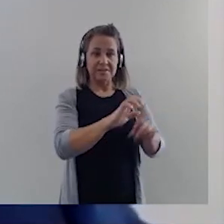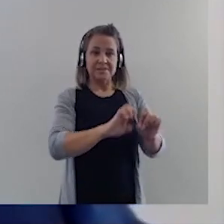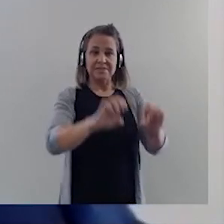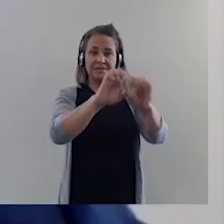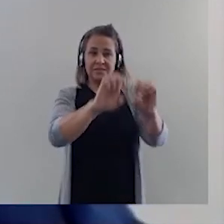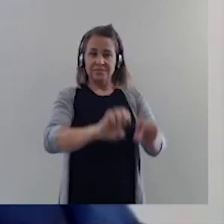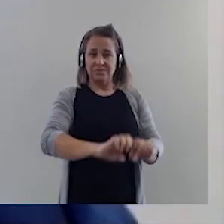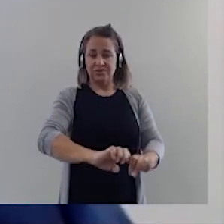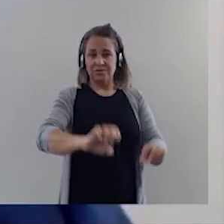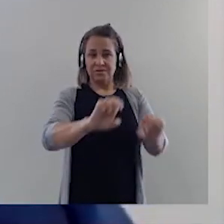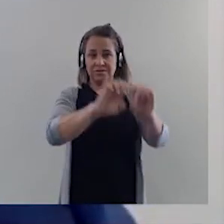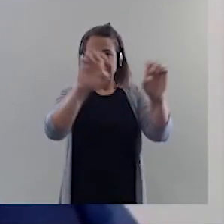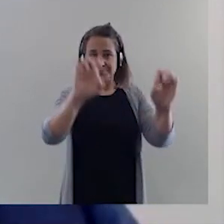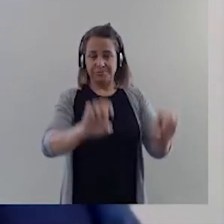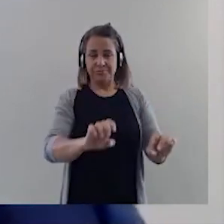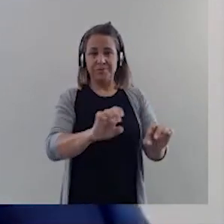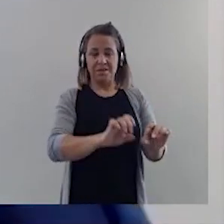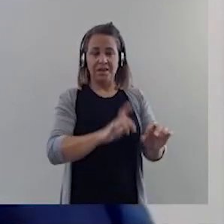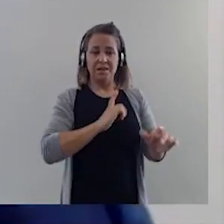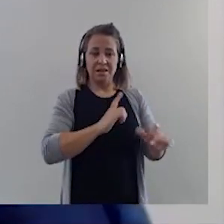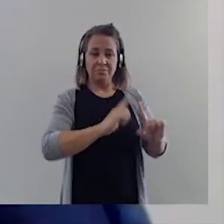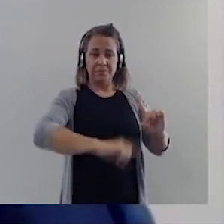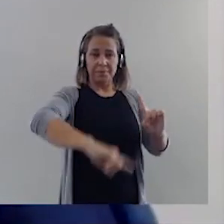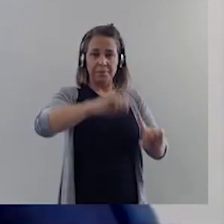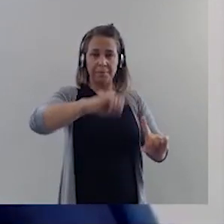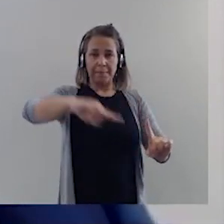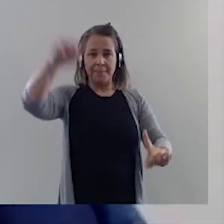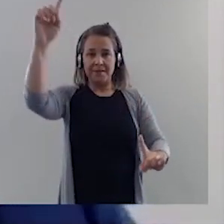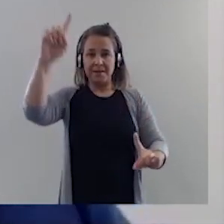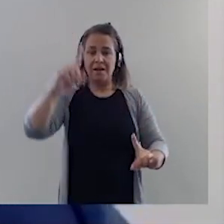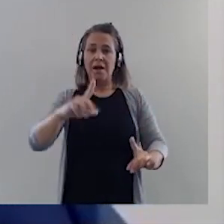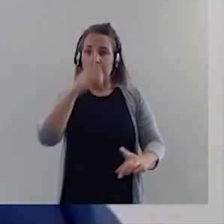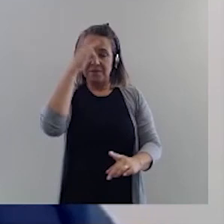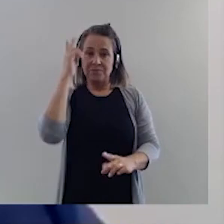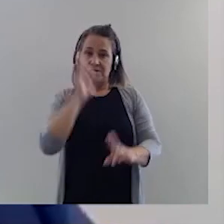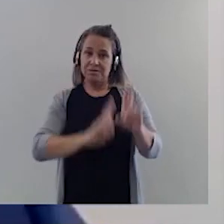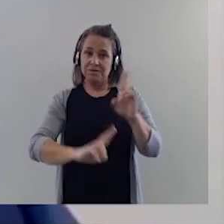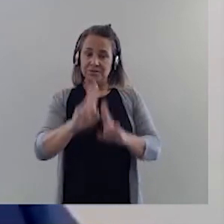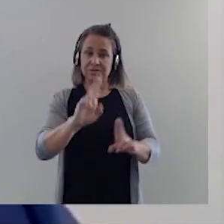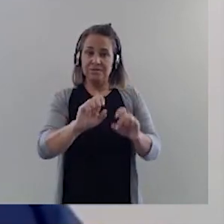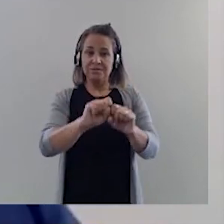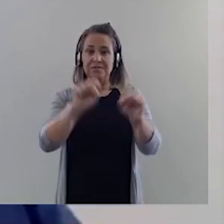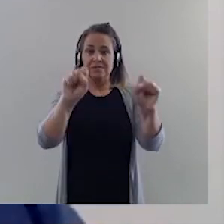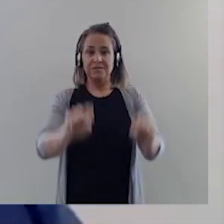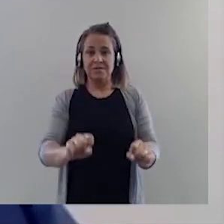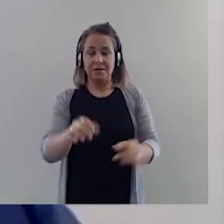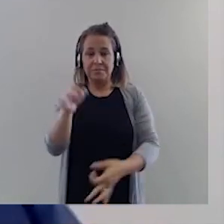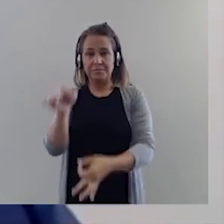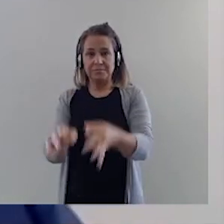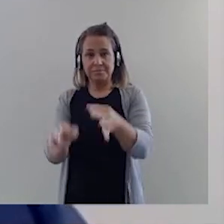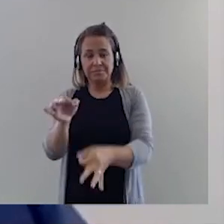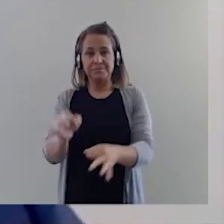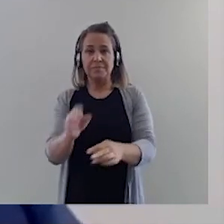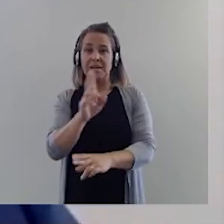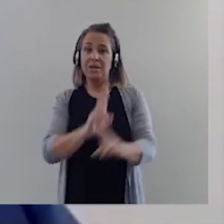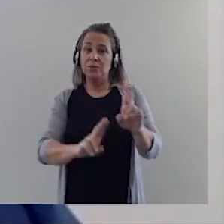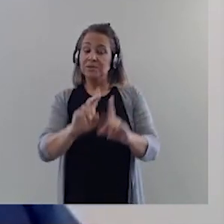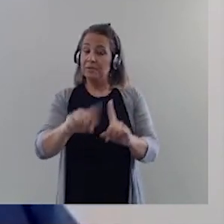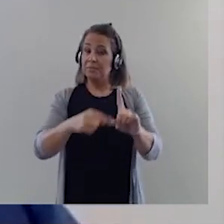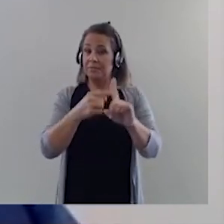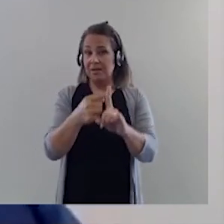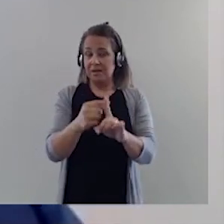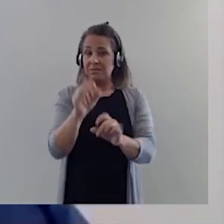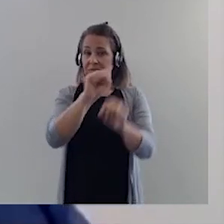separei aqui um dado curioso e interessante. Quem usa o sistema judiciário, quem utiliza mais o